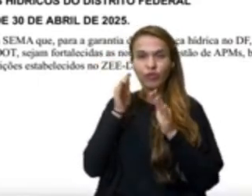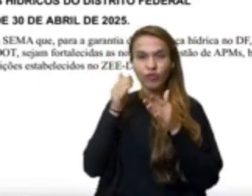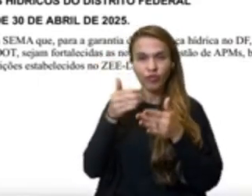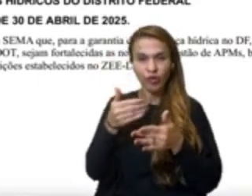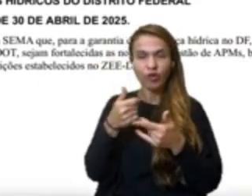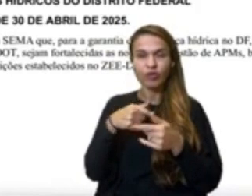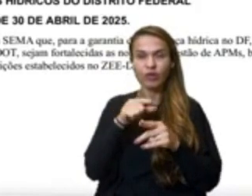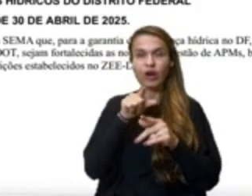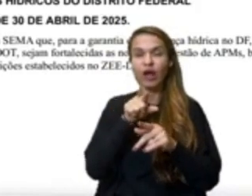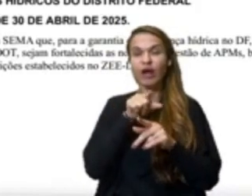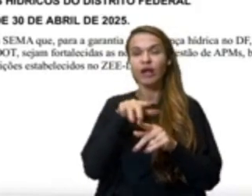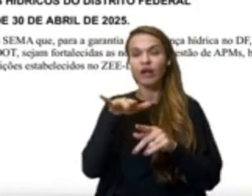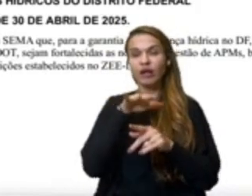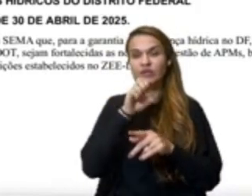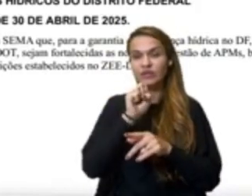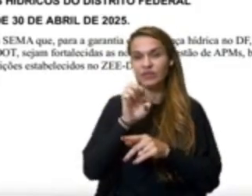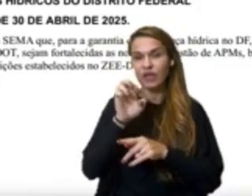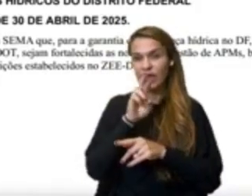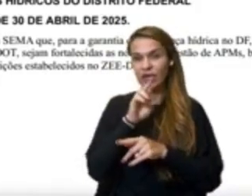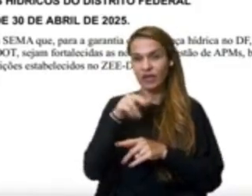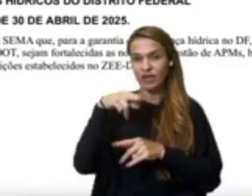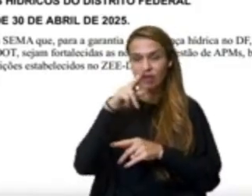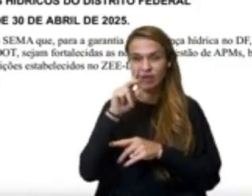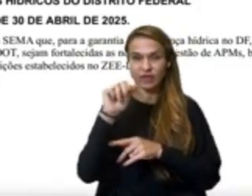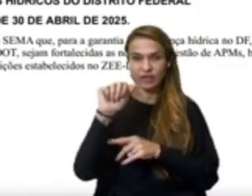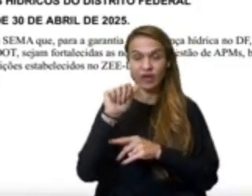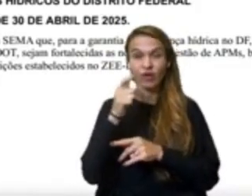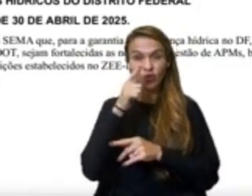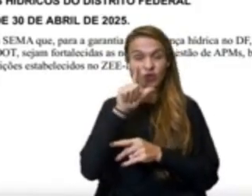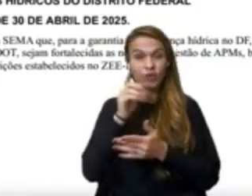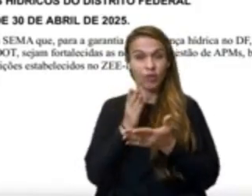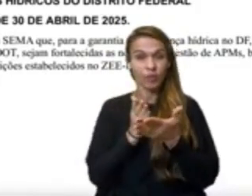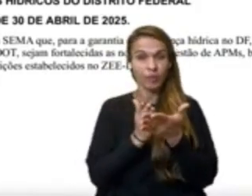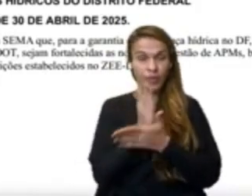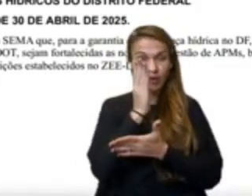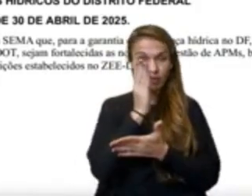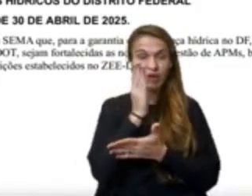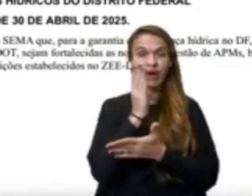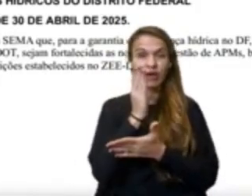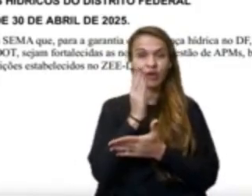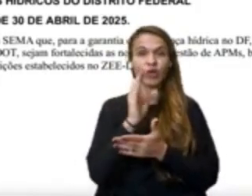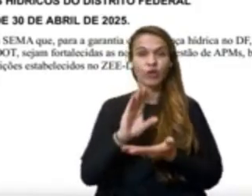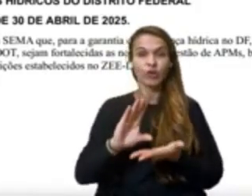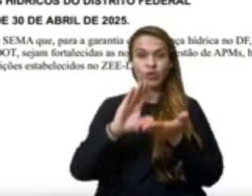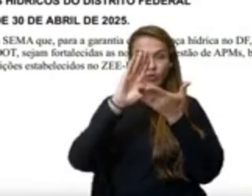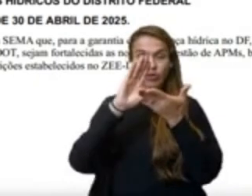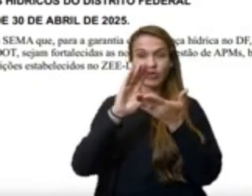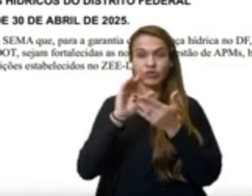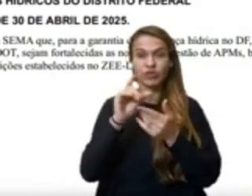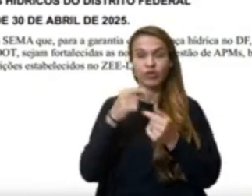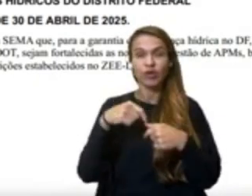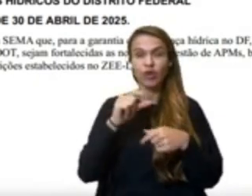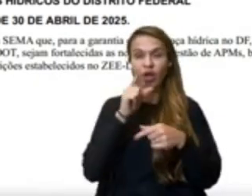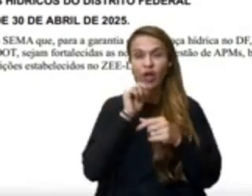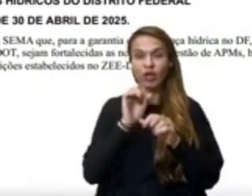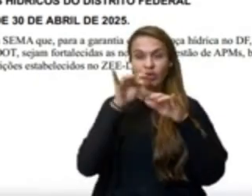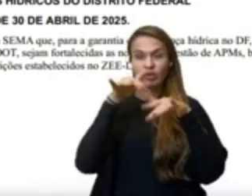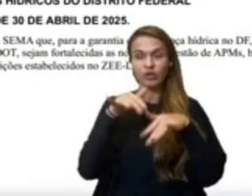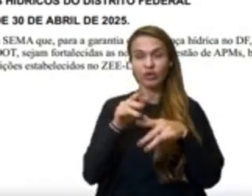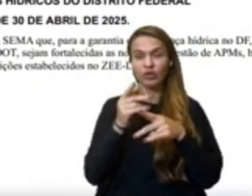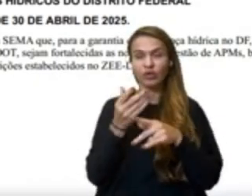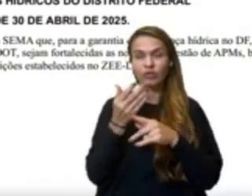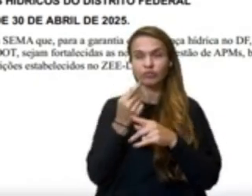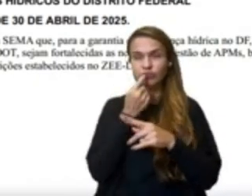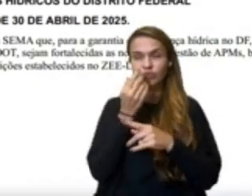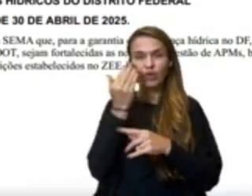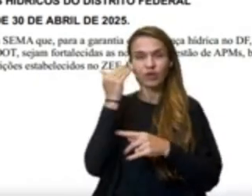né? E conseguiu aprovar no Conselho de Recursos Hídricos, agora há pouco tempo, dia 30 de abril, uma